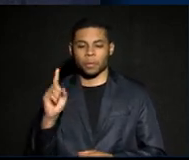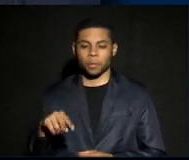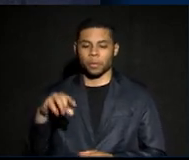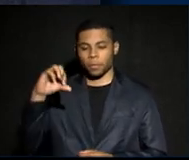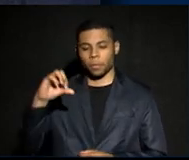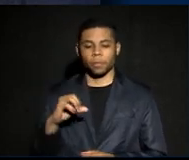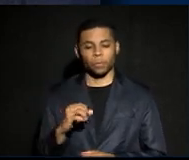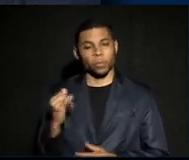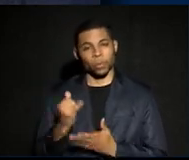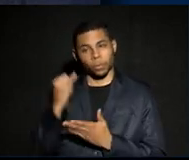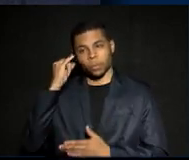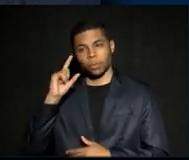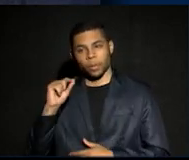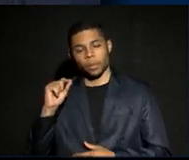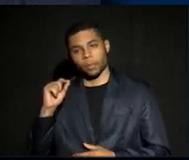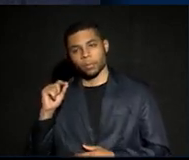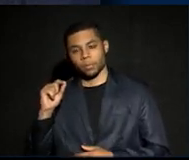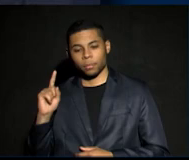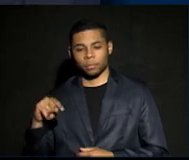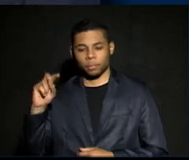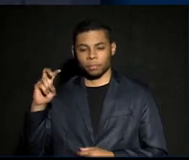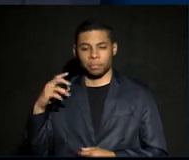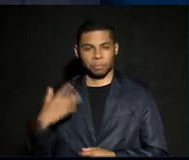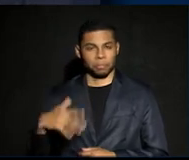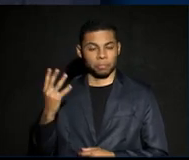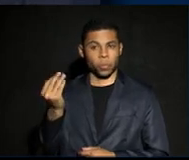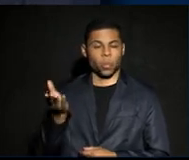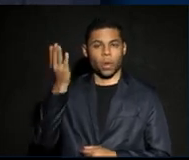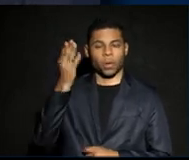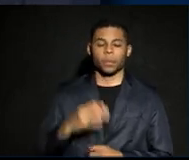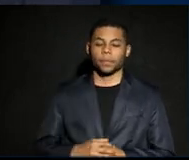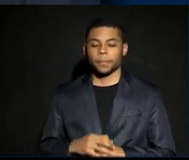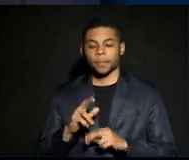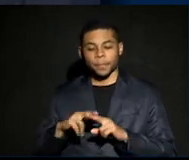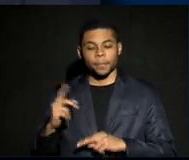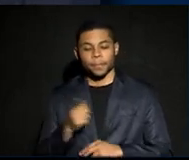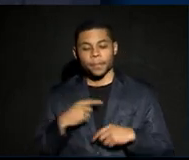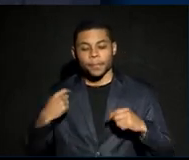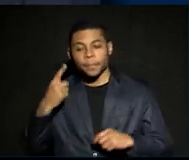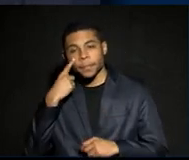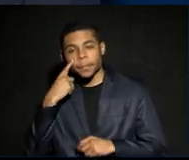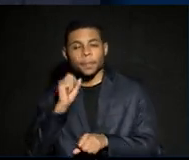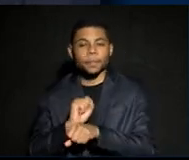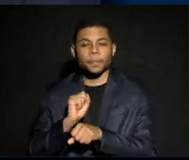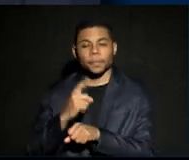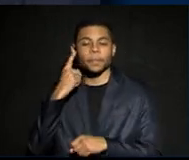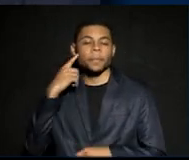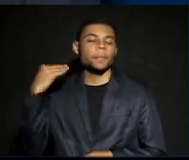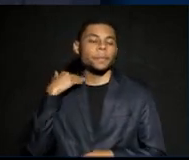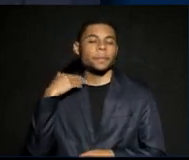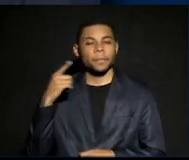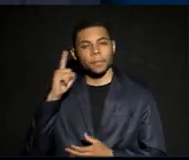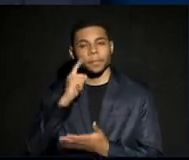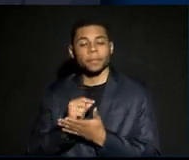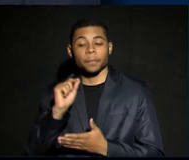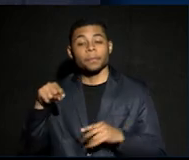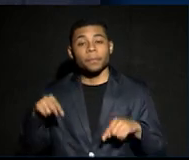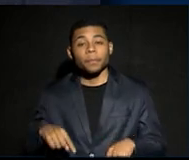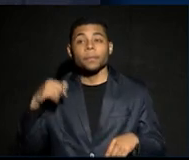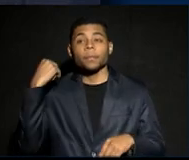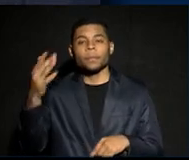juro de 10 e meio é o juro Real ainda elas um giro real muito ao todo a gente tem que ver tem que esperar o banco central